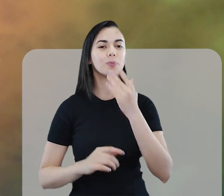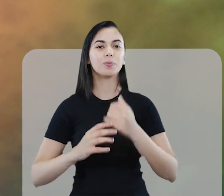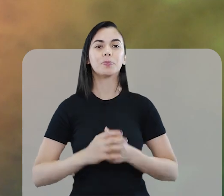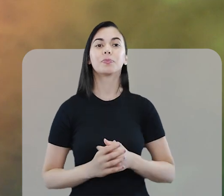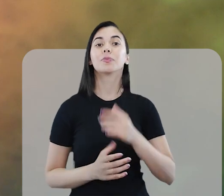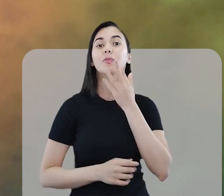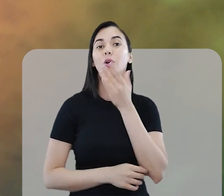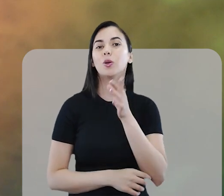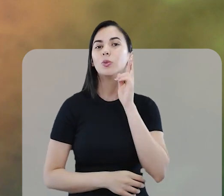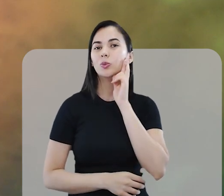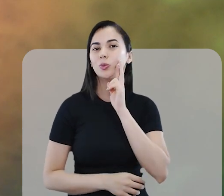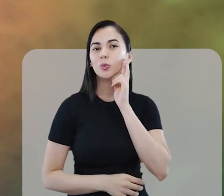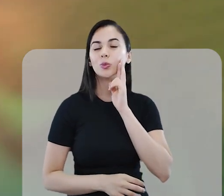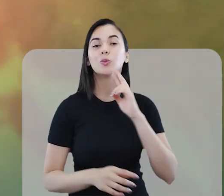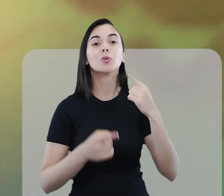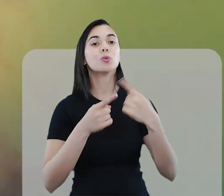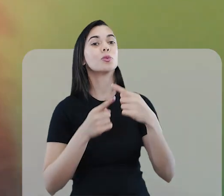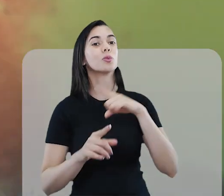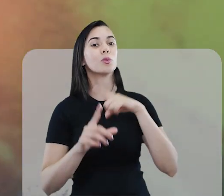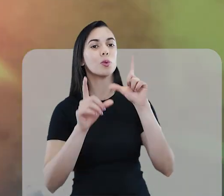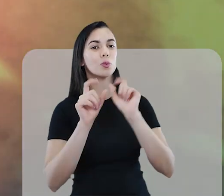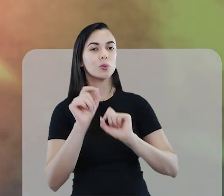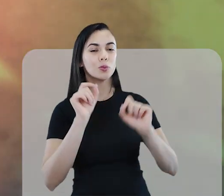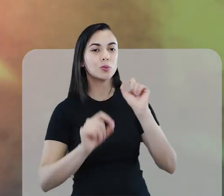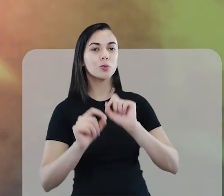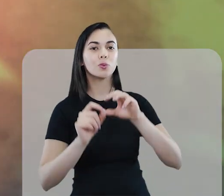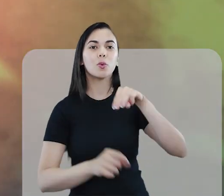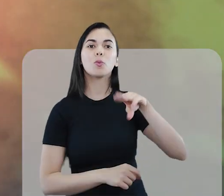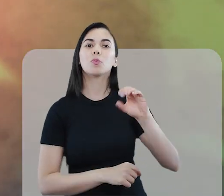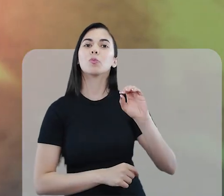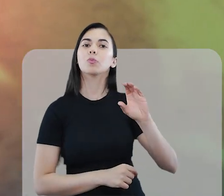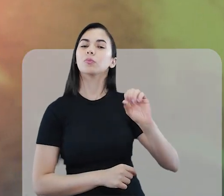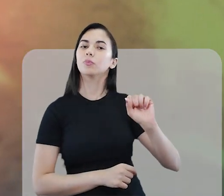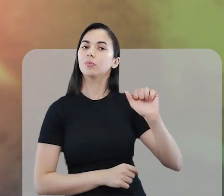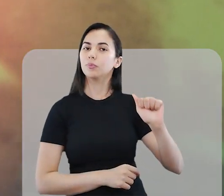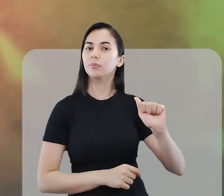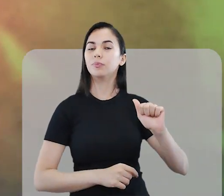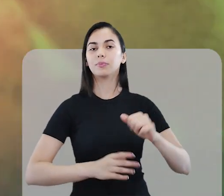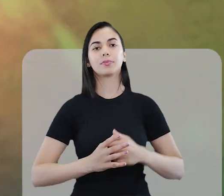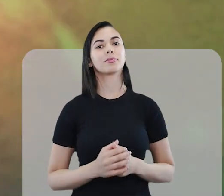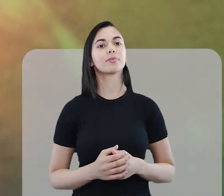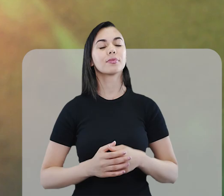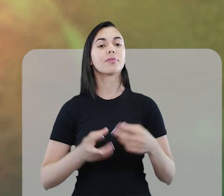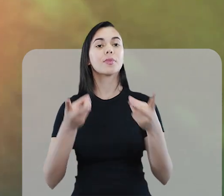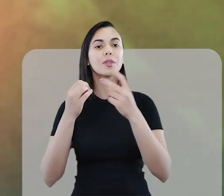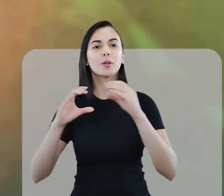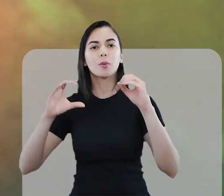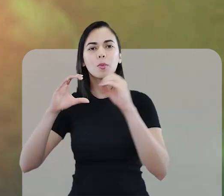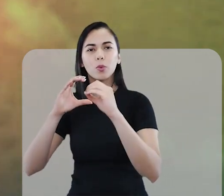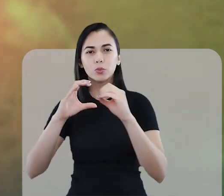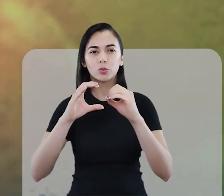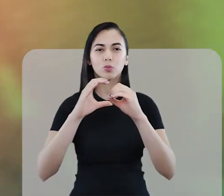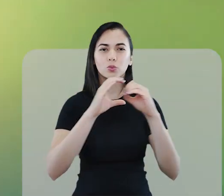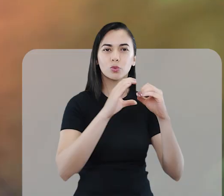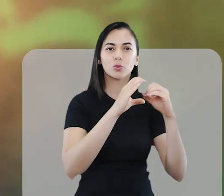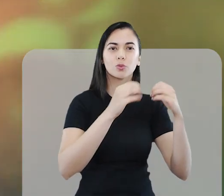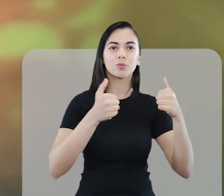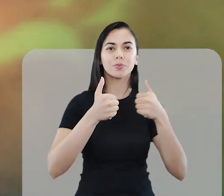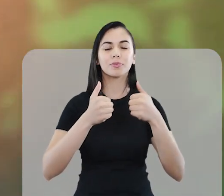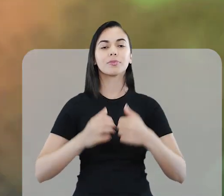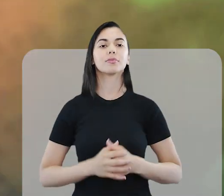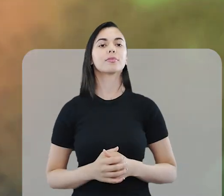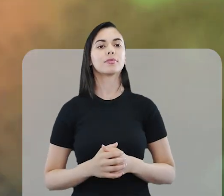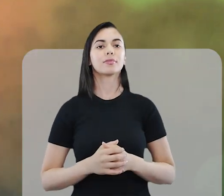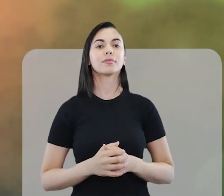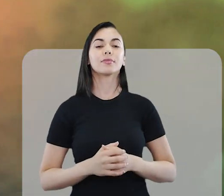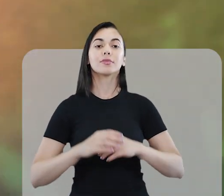toda rosada, né, devido aqui à presença da mucosa. Vamos observar aqui as células, uma do lado da outra. Os testículos